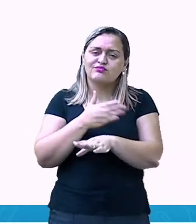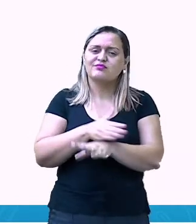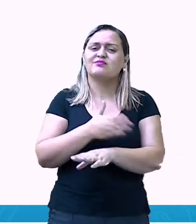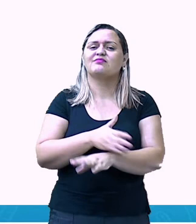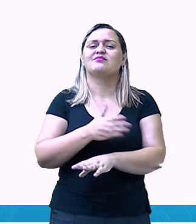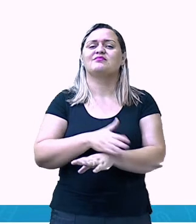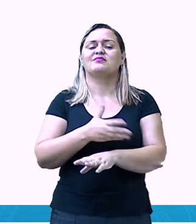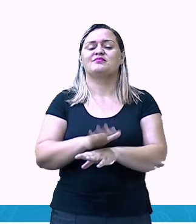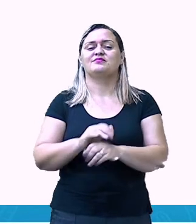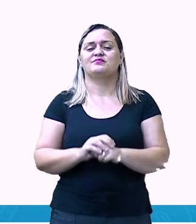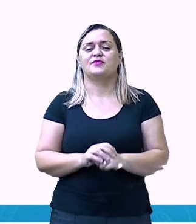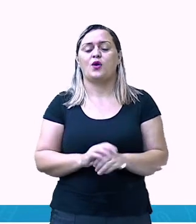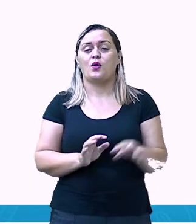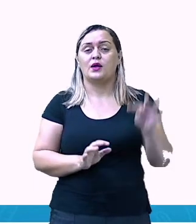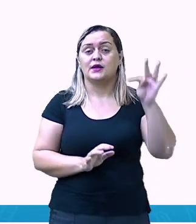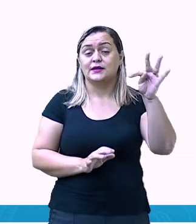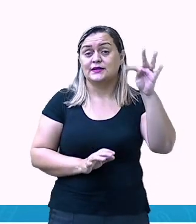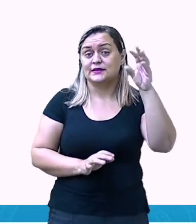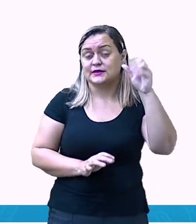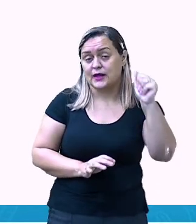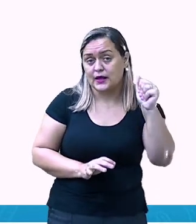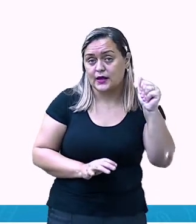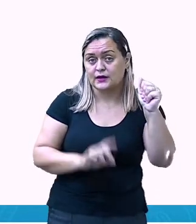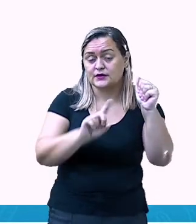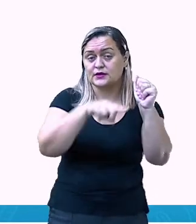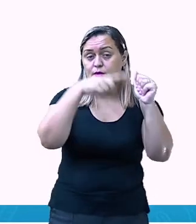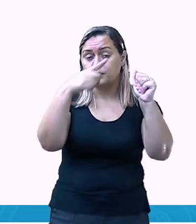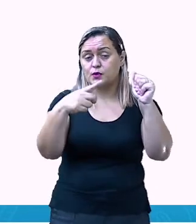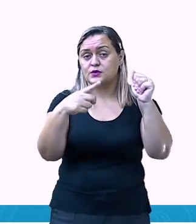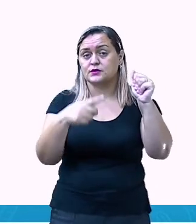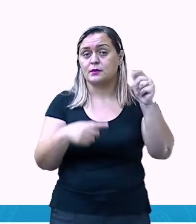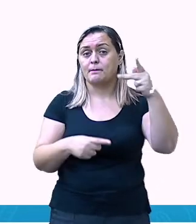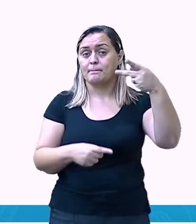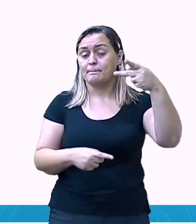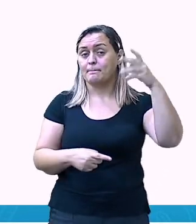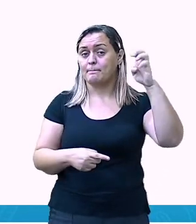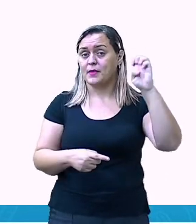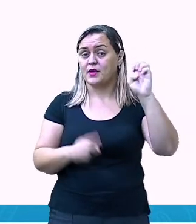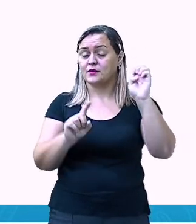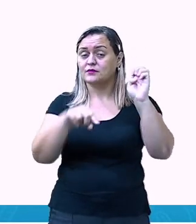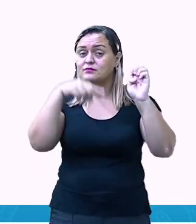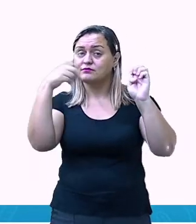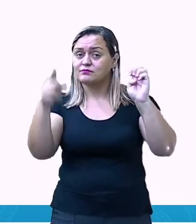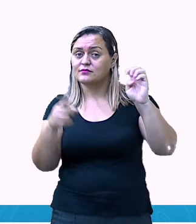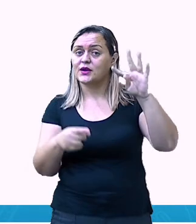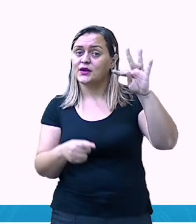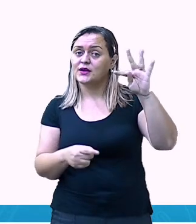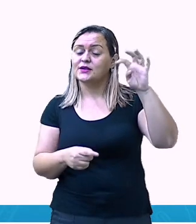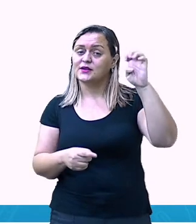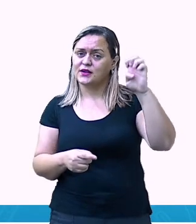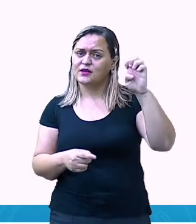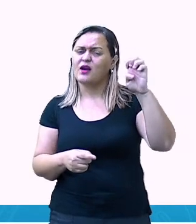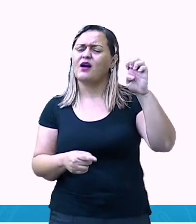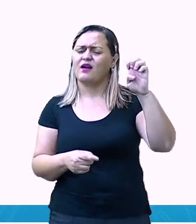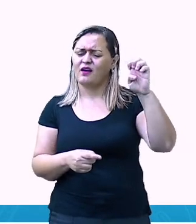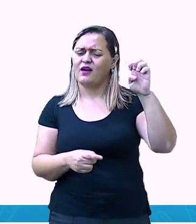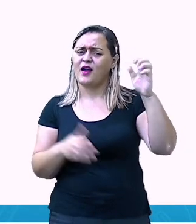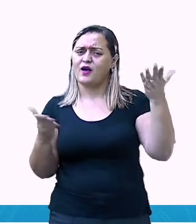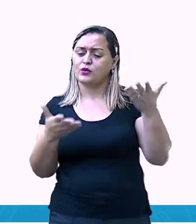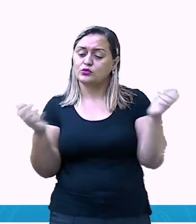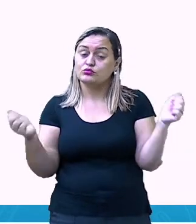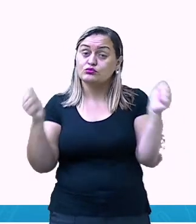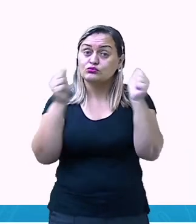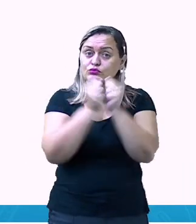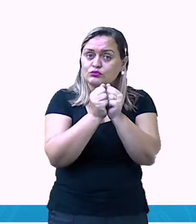Tá. Depois, P. Depois, T. Agora eu vou juntar.